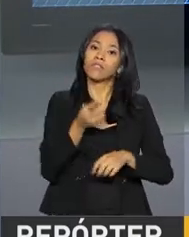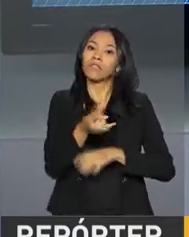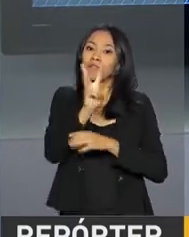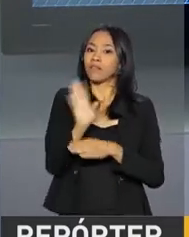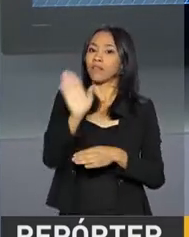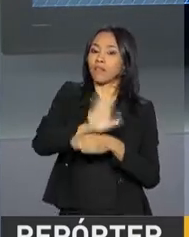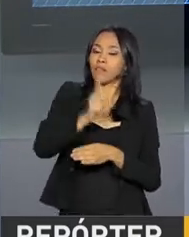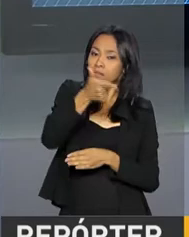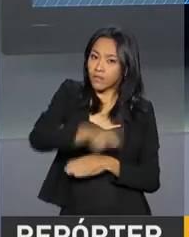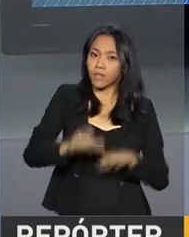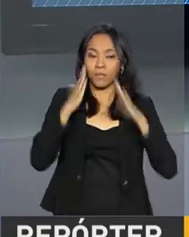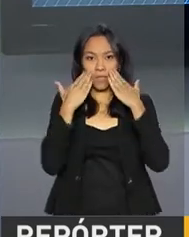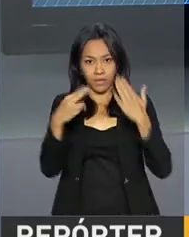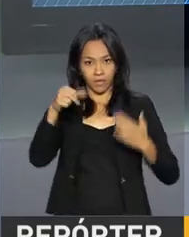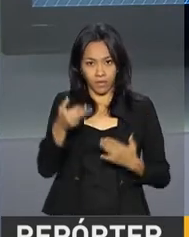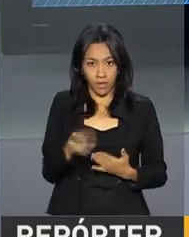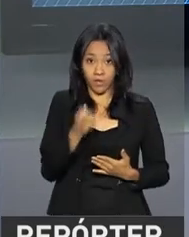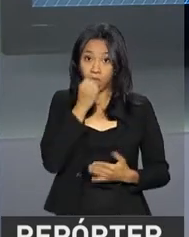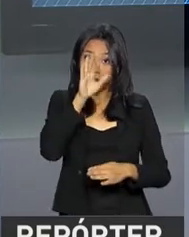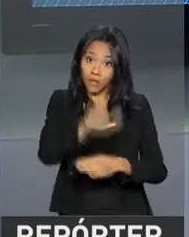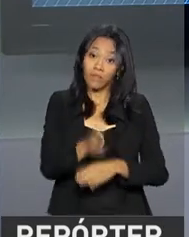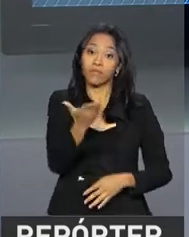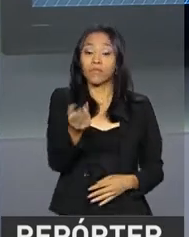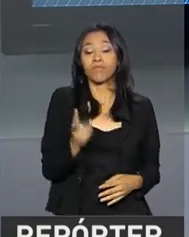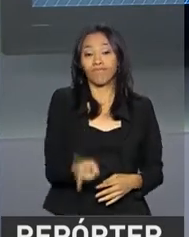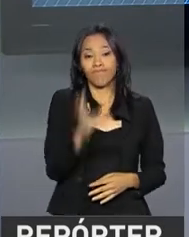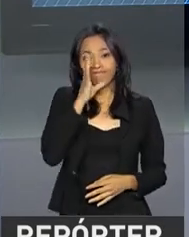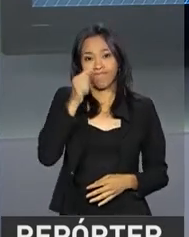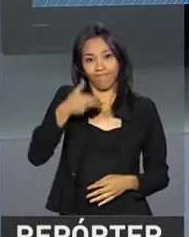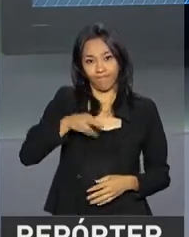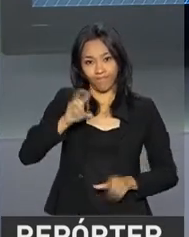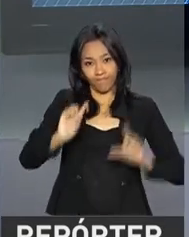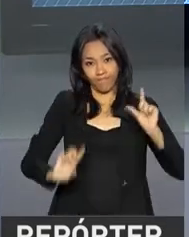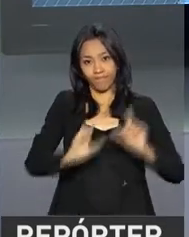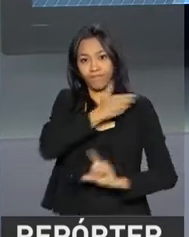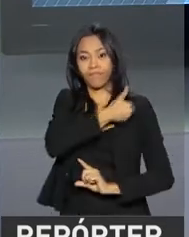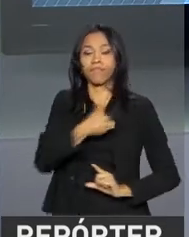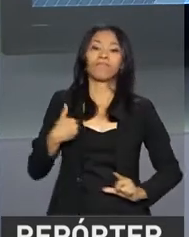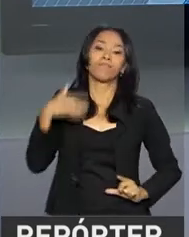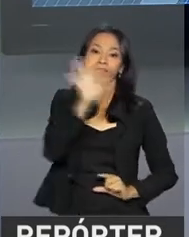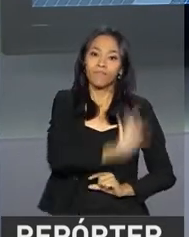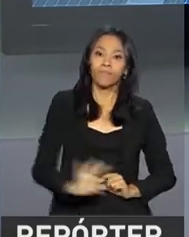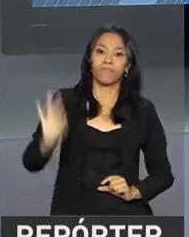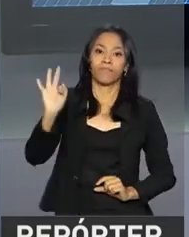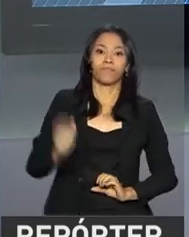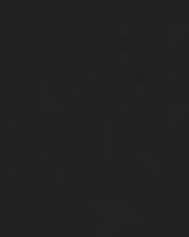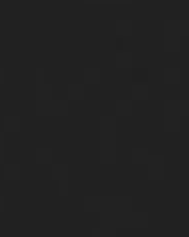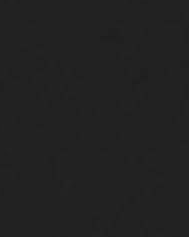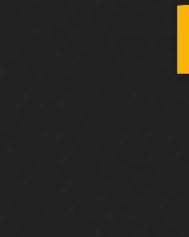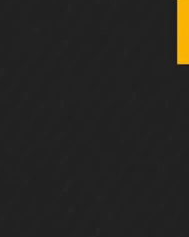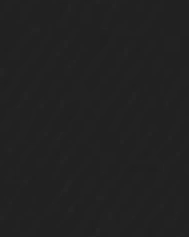próxima edição do repórter nbr uma boa tarde pra você continue na nbr a tv do governo federal